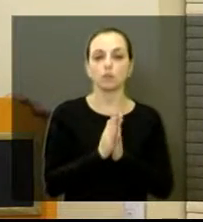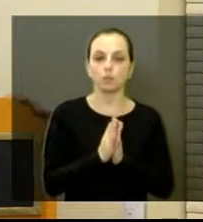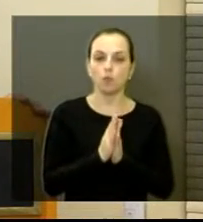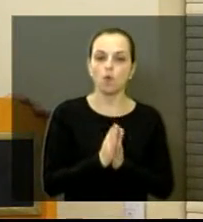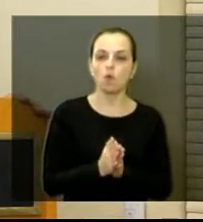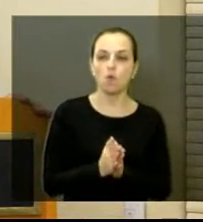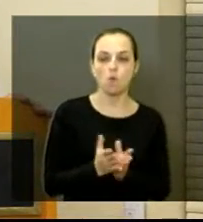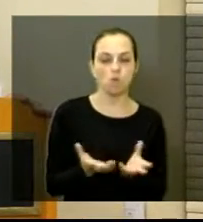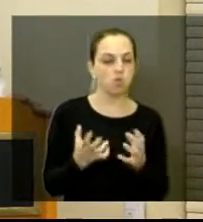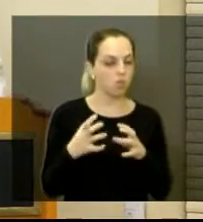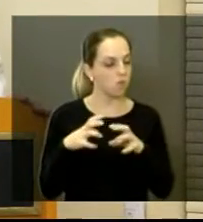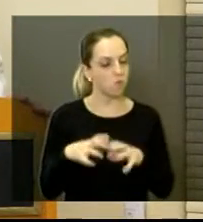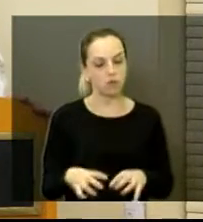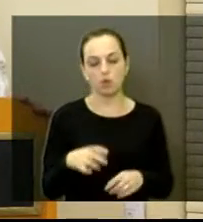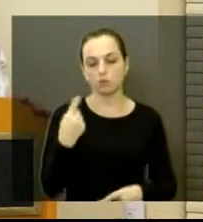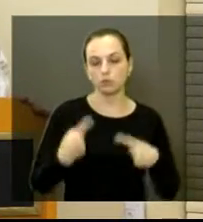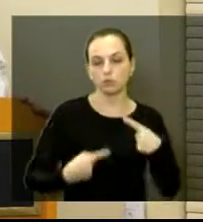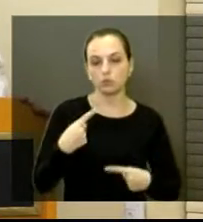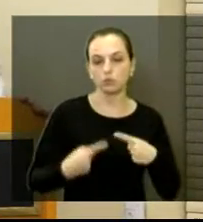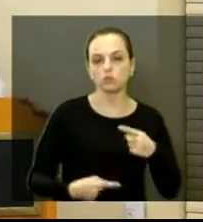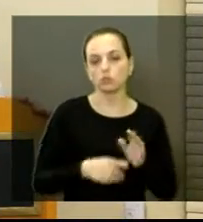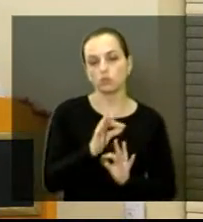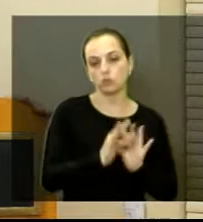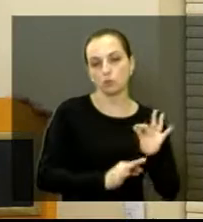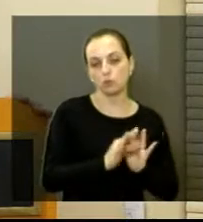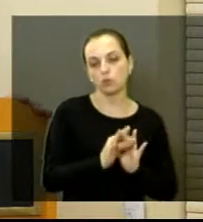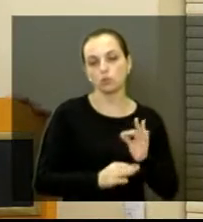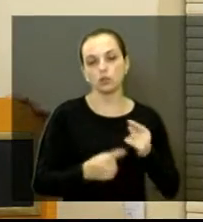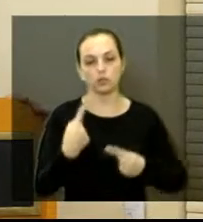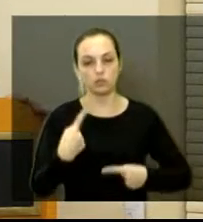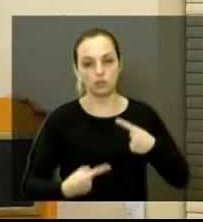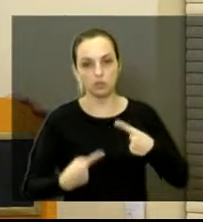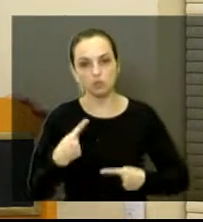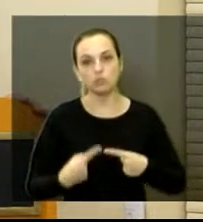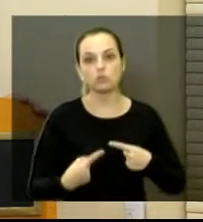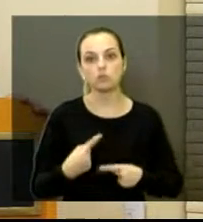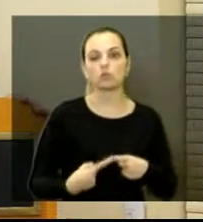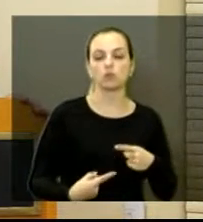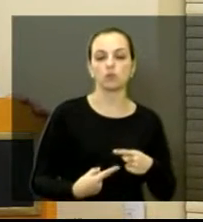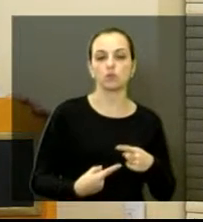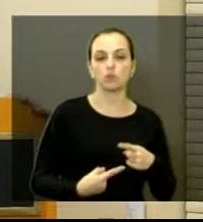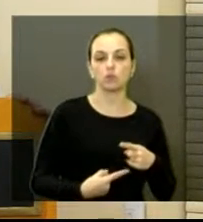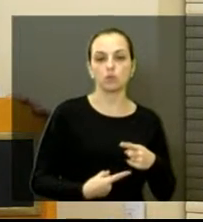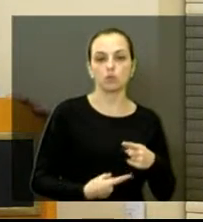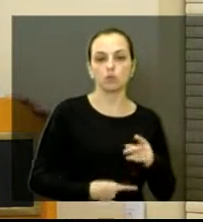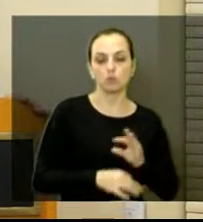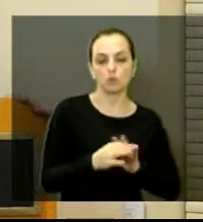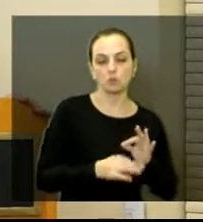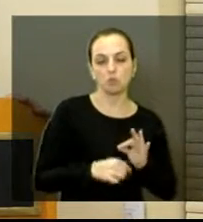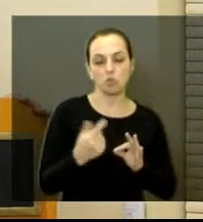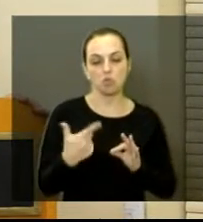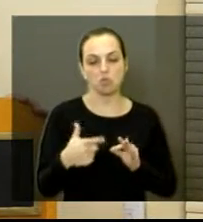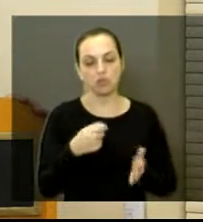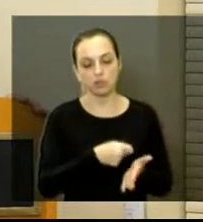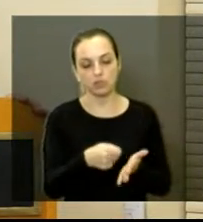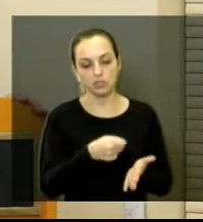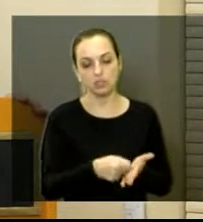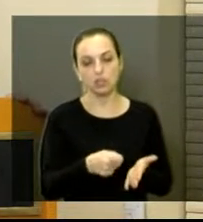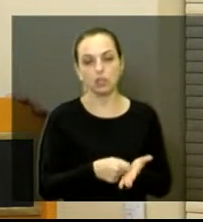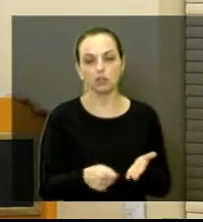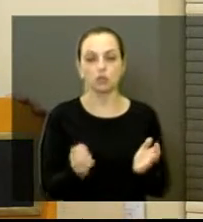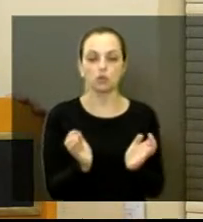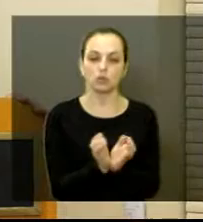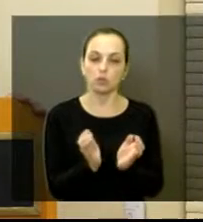negado a discussão do projeto. A discussão se discute, mas não teve assinatura suficiente